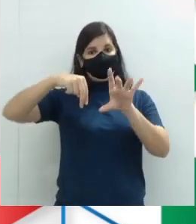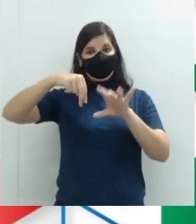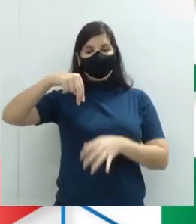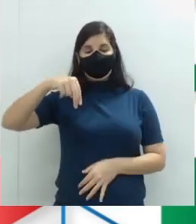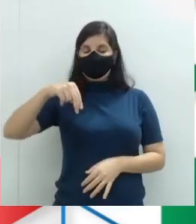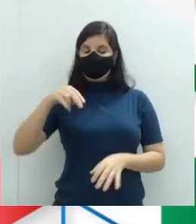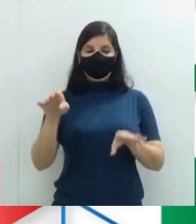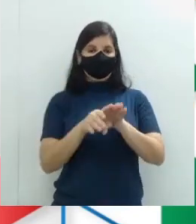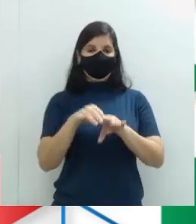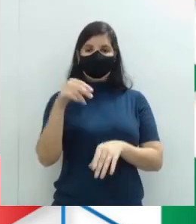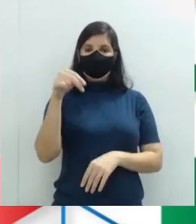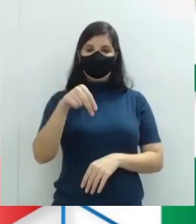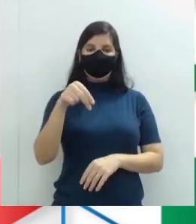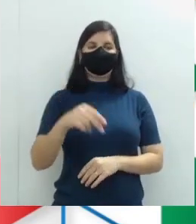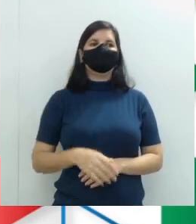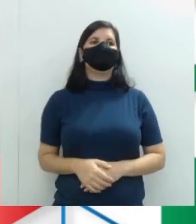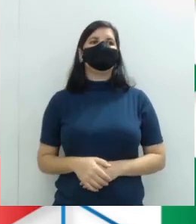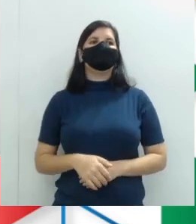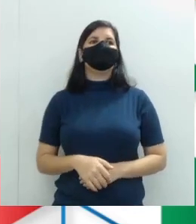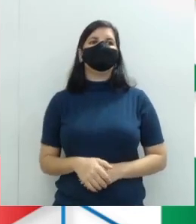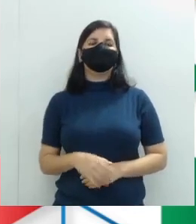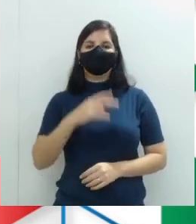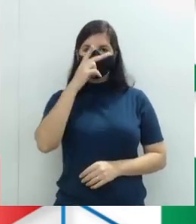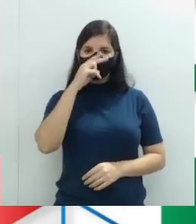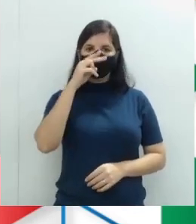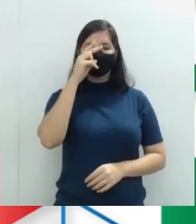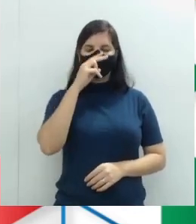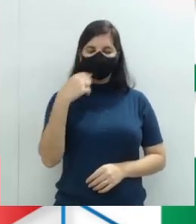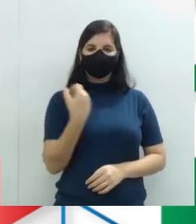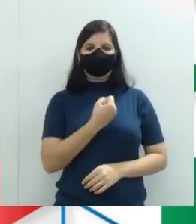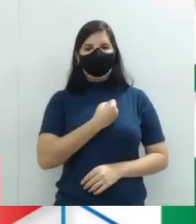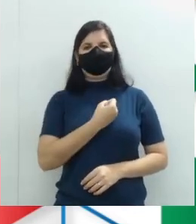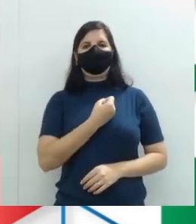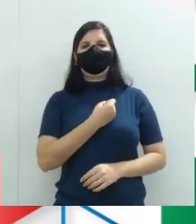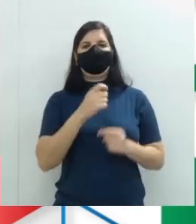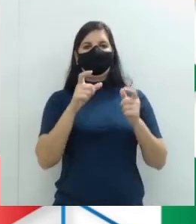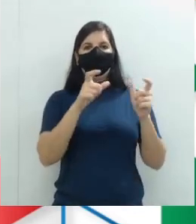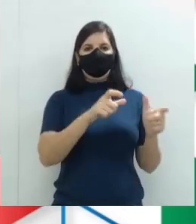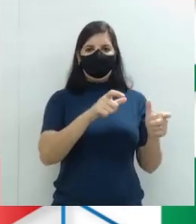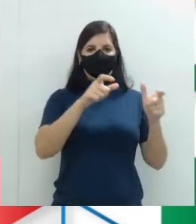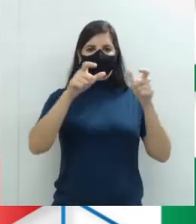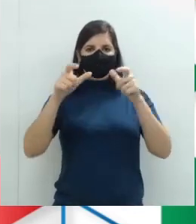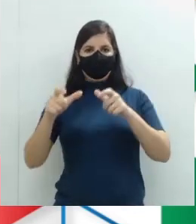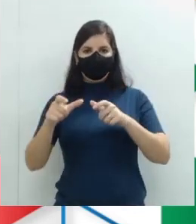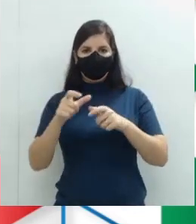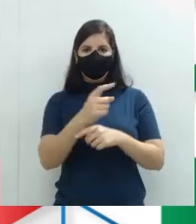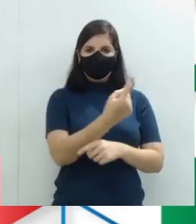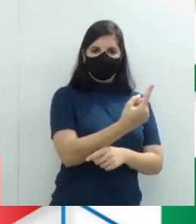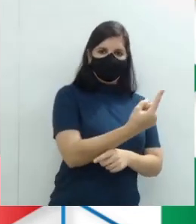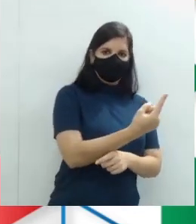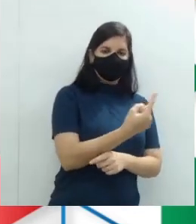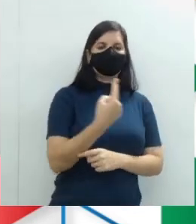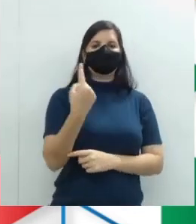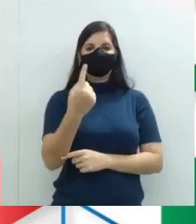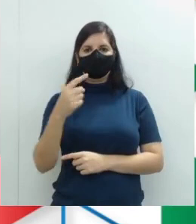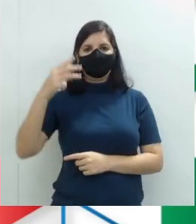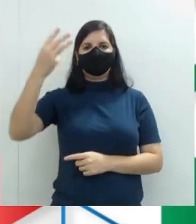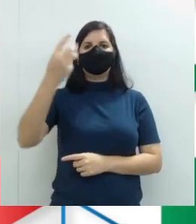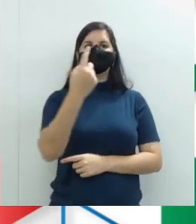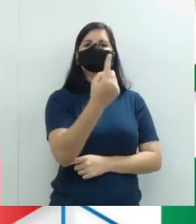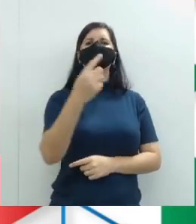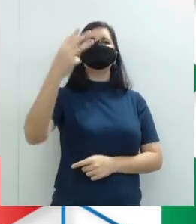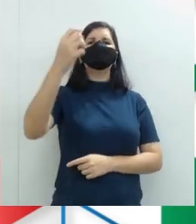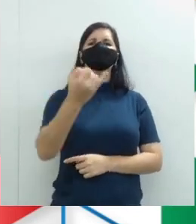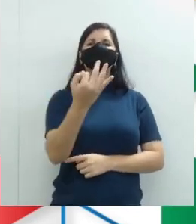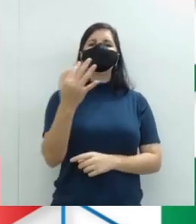são N's, tá? Então, é o mesmo N. A posição dele, A1 vai ser 1 ao cubo. Quanto é 1 ao